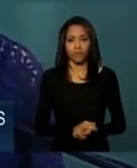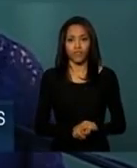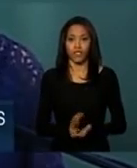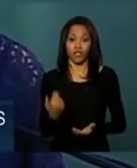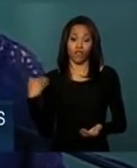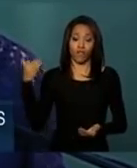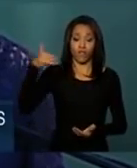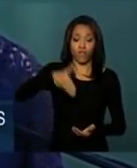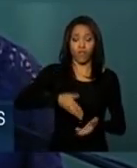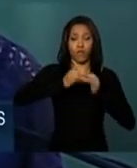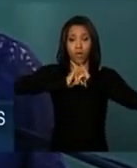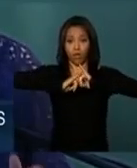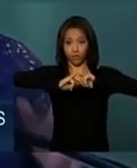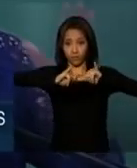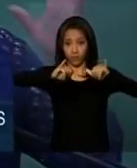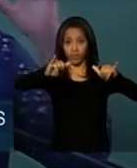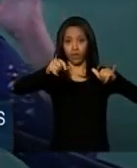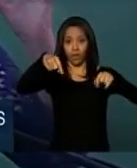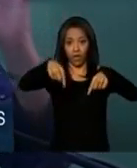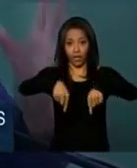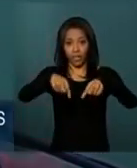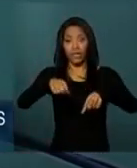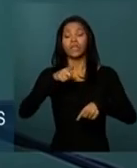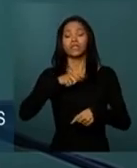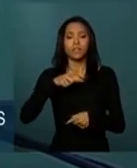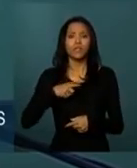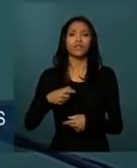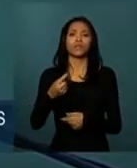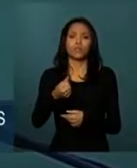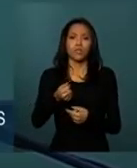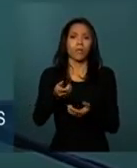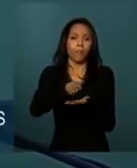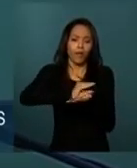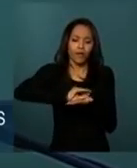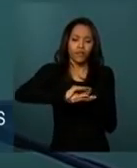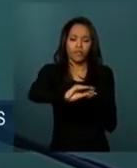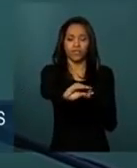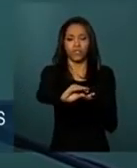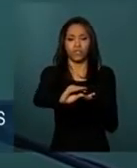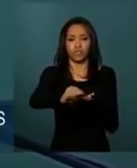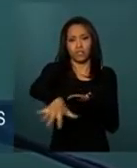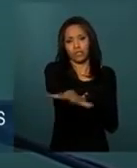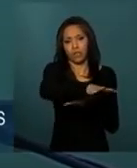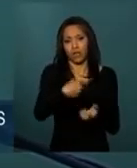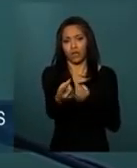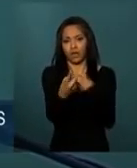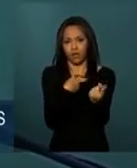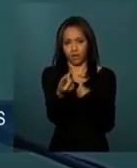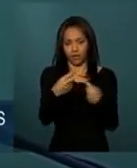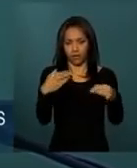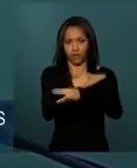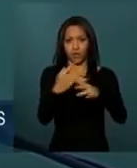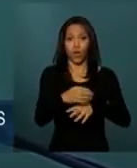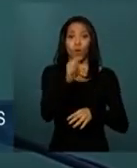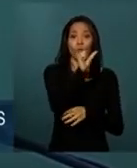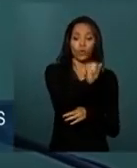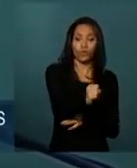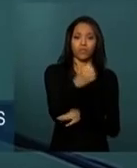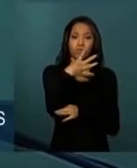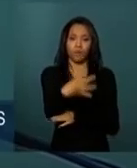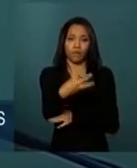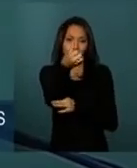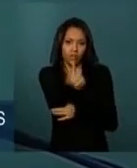anúncio a uma carteira aqui para investimento em mobilidade urbana de 846 milhões